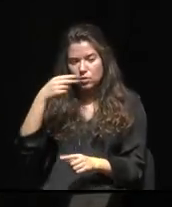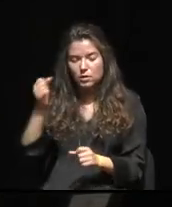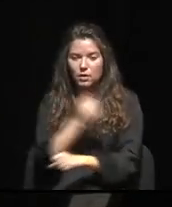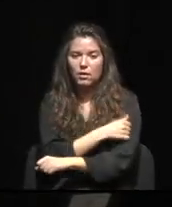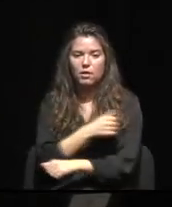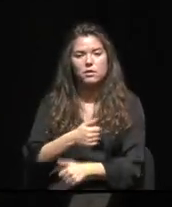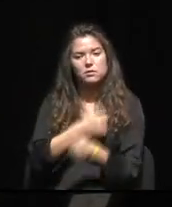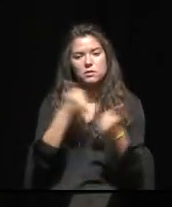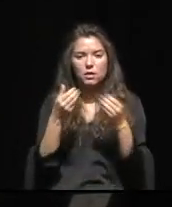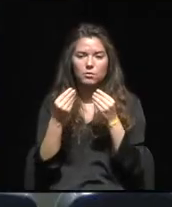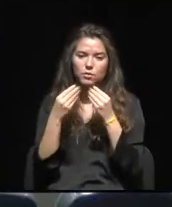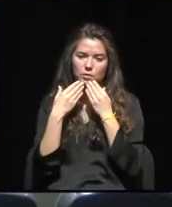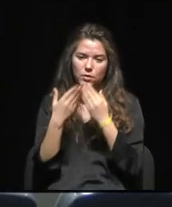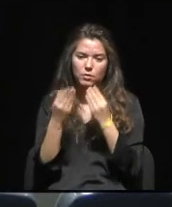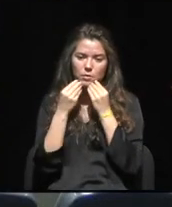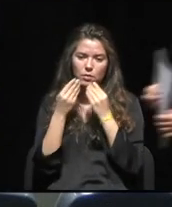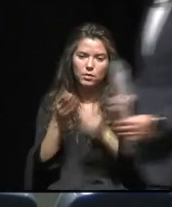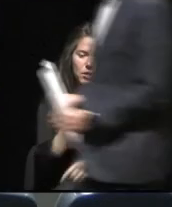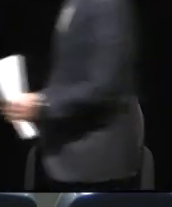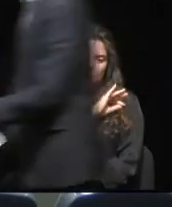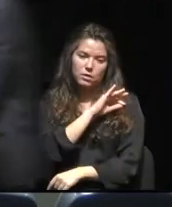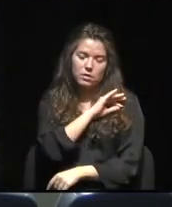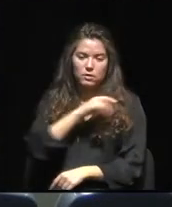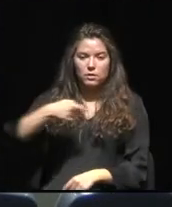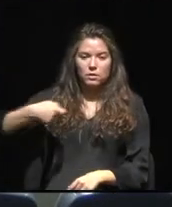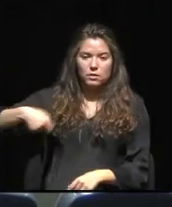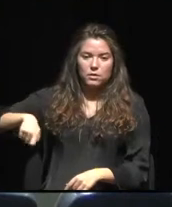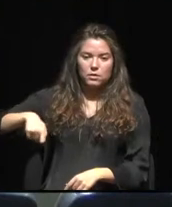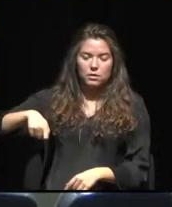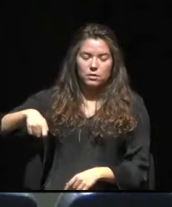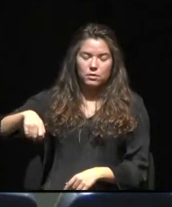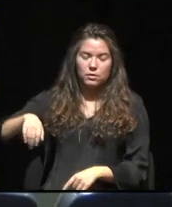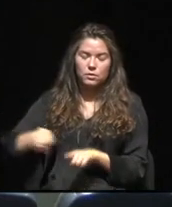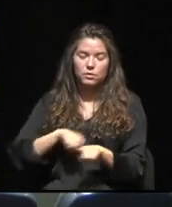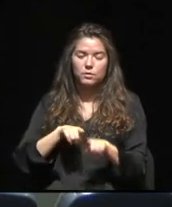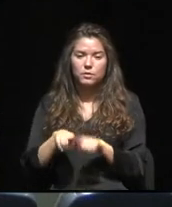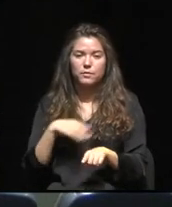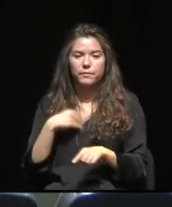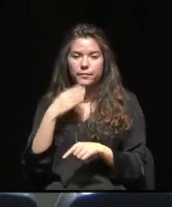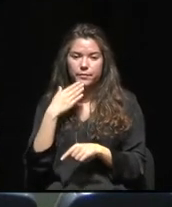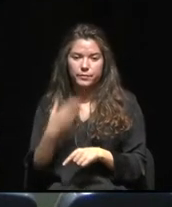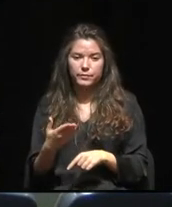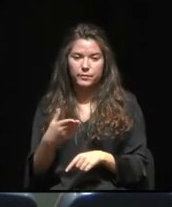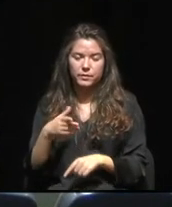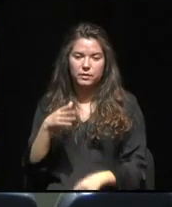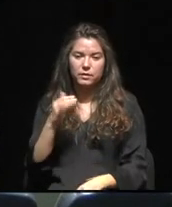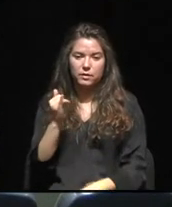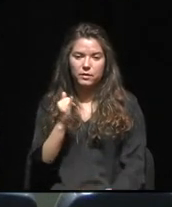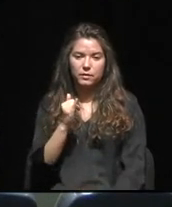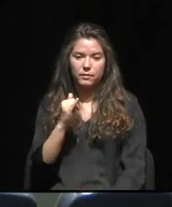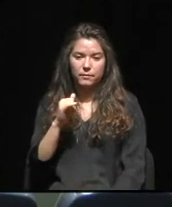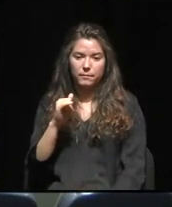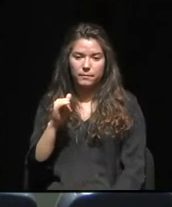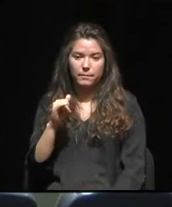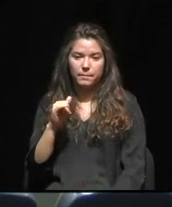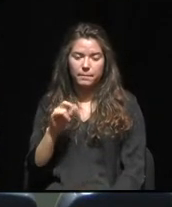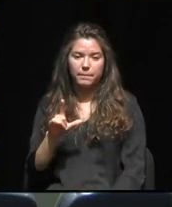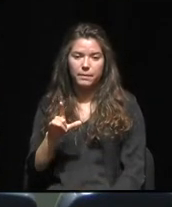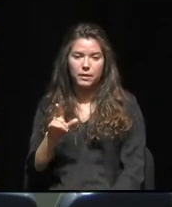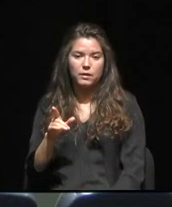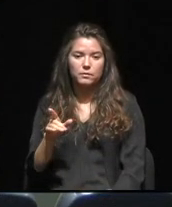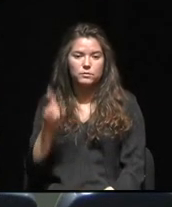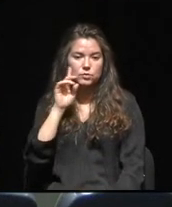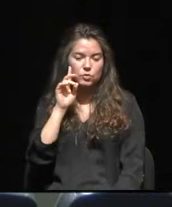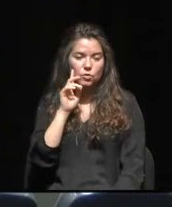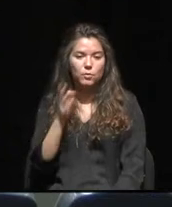obrigado Muito obrigada senhor Deputado tem a palavra ao Deputado Rodrigo Mel Gonçalves da iniciativa liberal deputada a